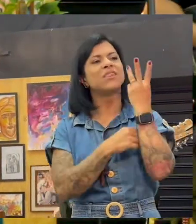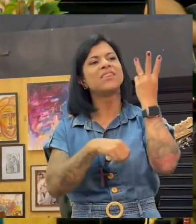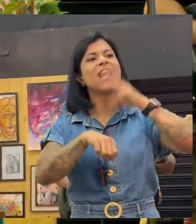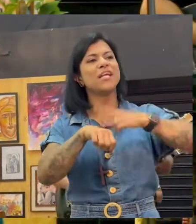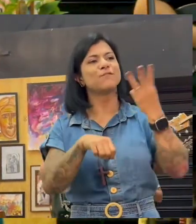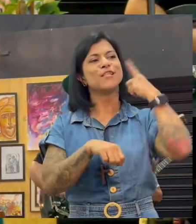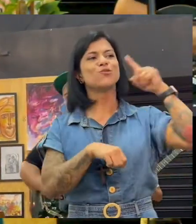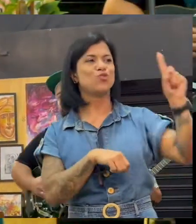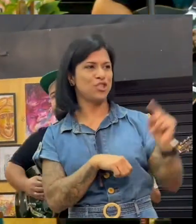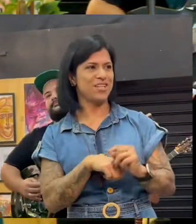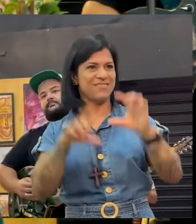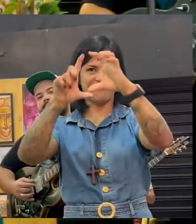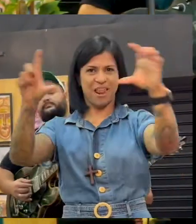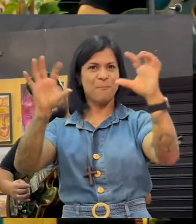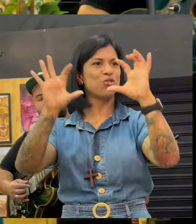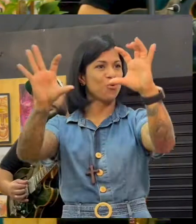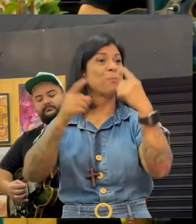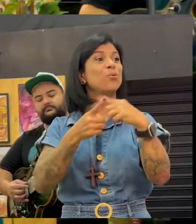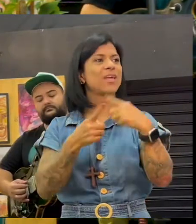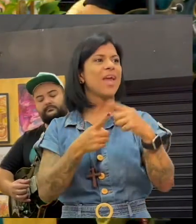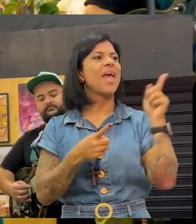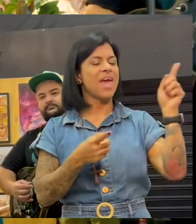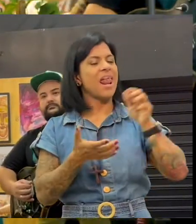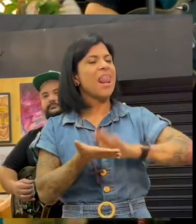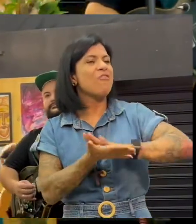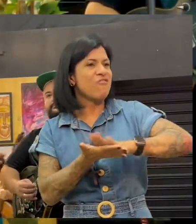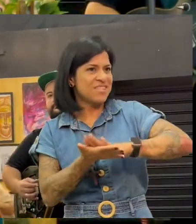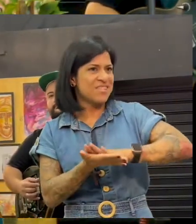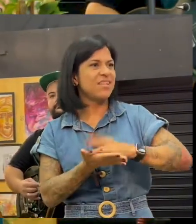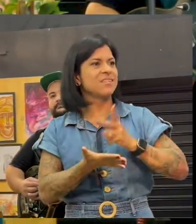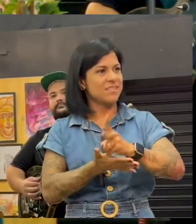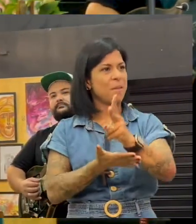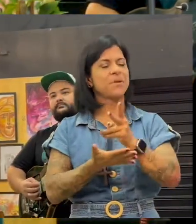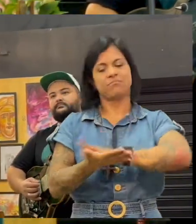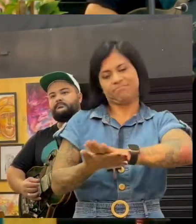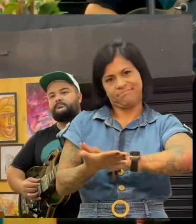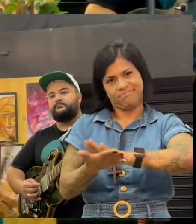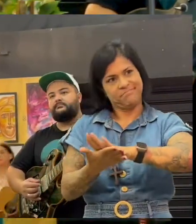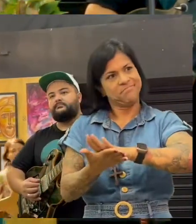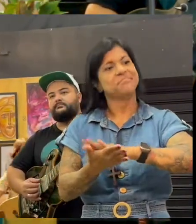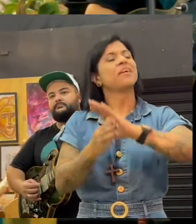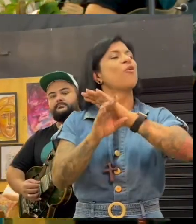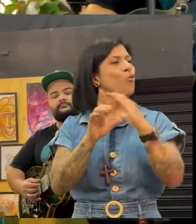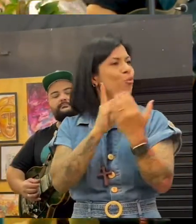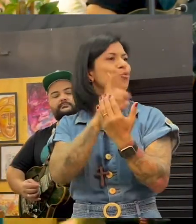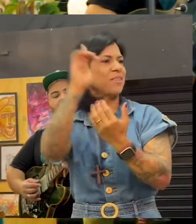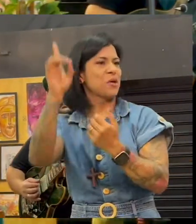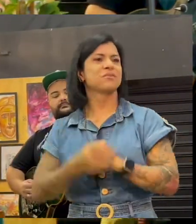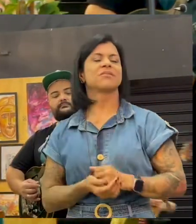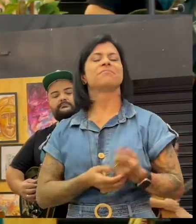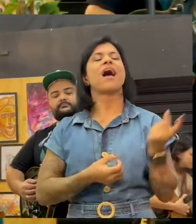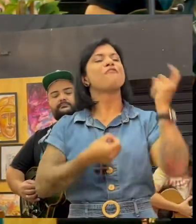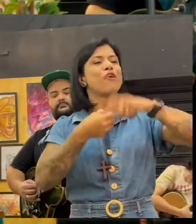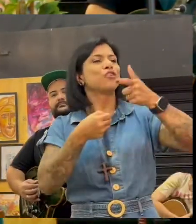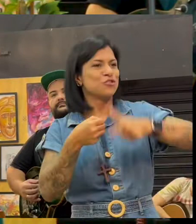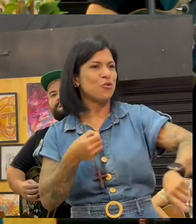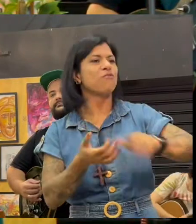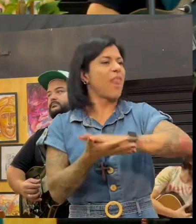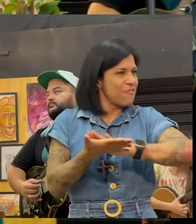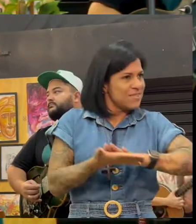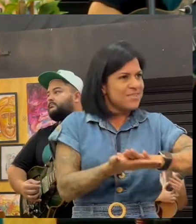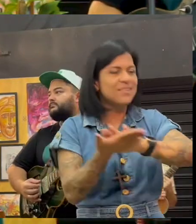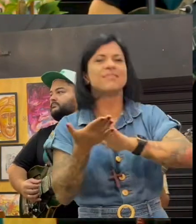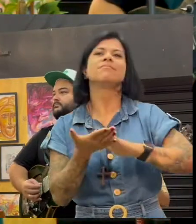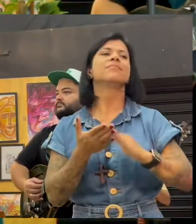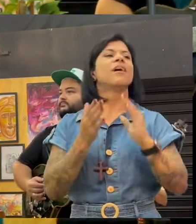cara. Quer o que você faça? Não é? Quer com mais e quer bebais, faça tudo para a glória de Deus? Você precisa lavar a